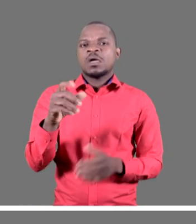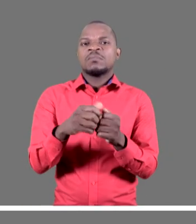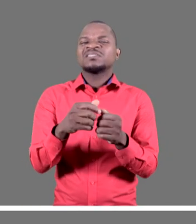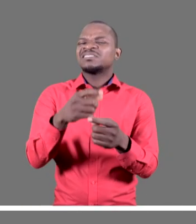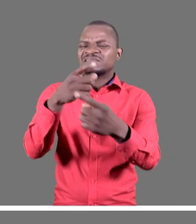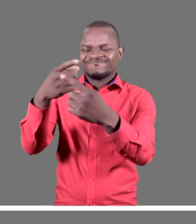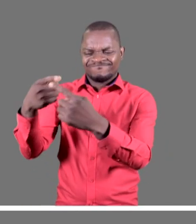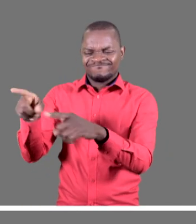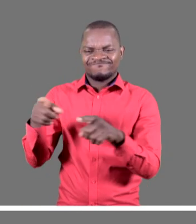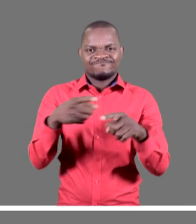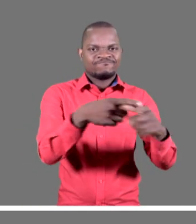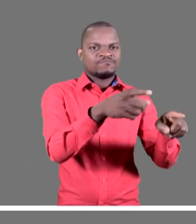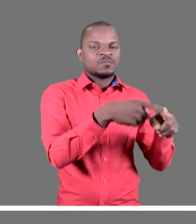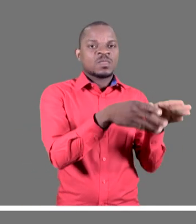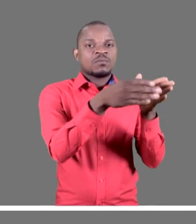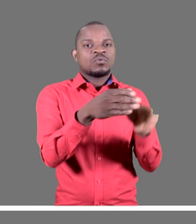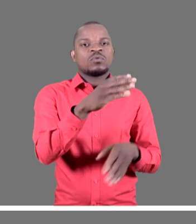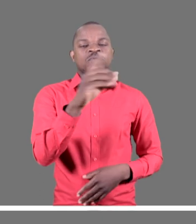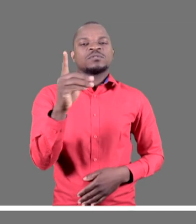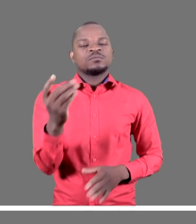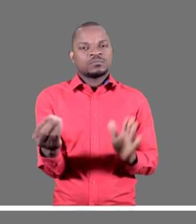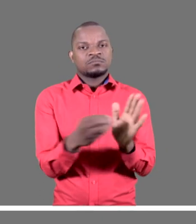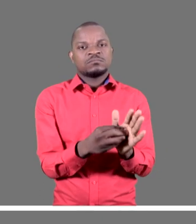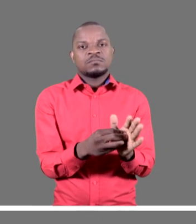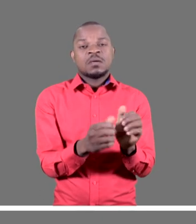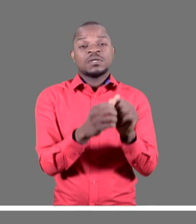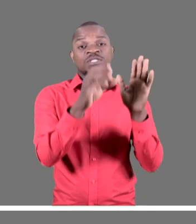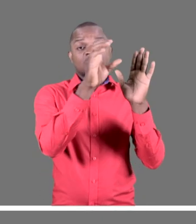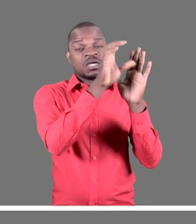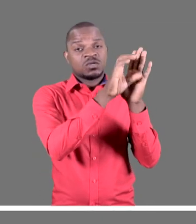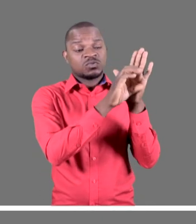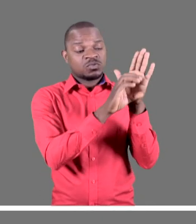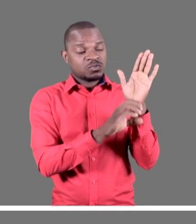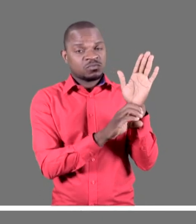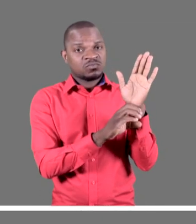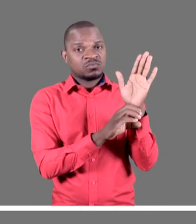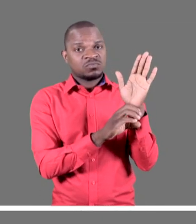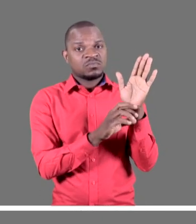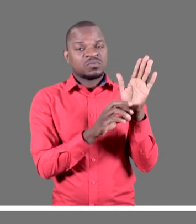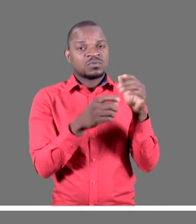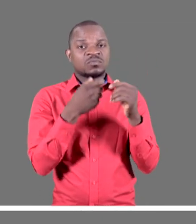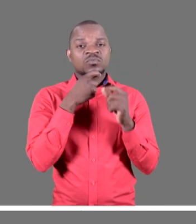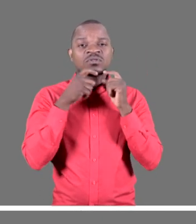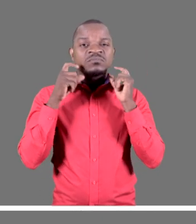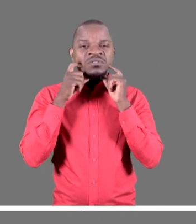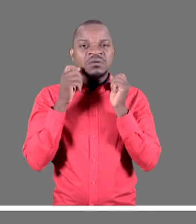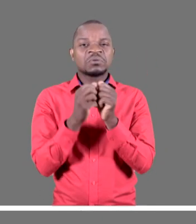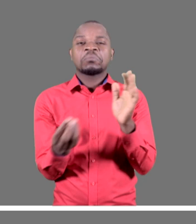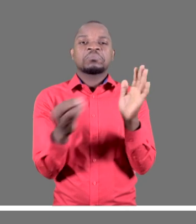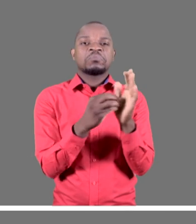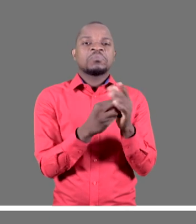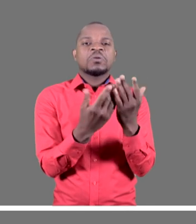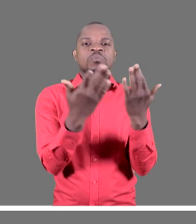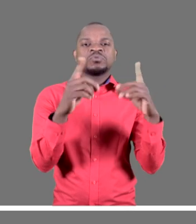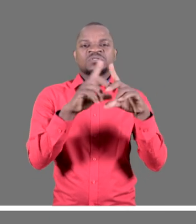vários tipos, com tipologias de deficiência, devem estar lá incluídas, mas a Constituição da República, este artigo não diz lá muita